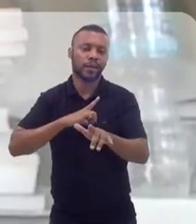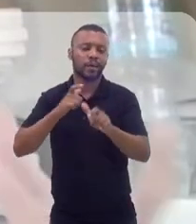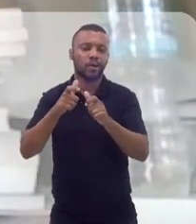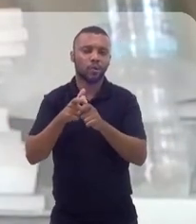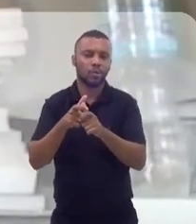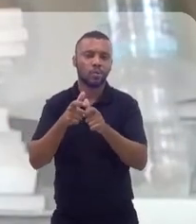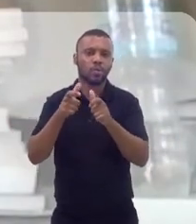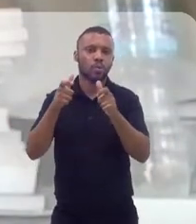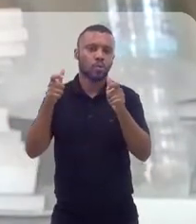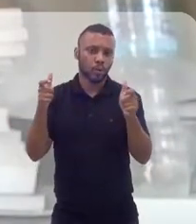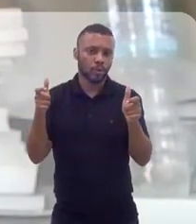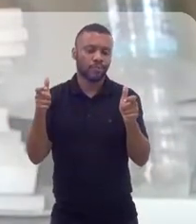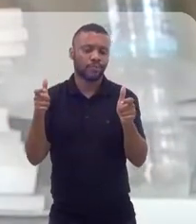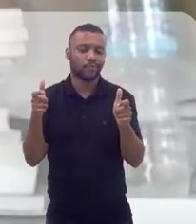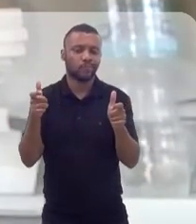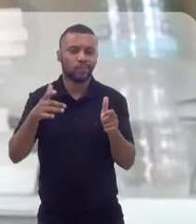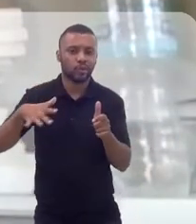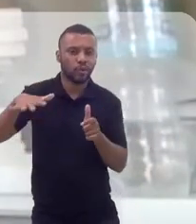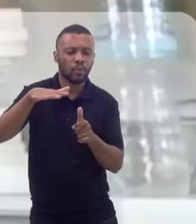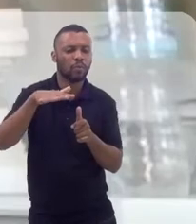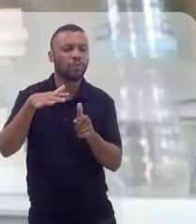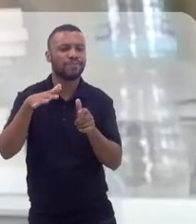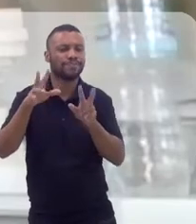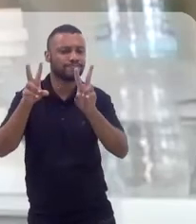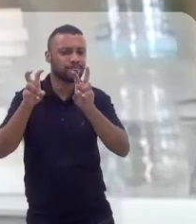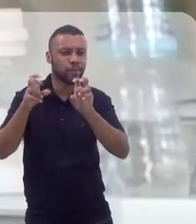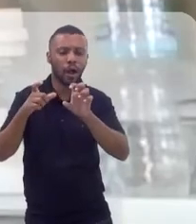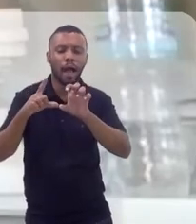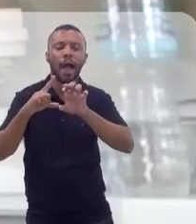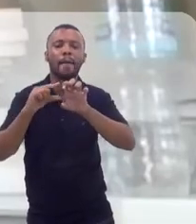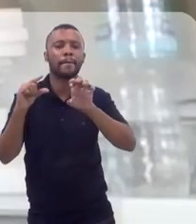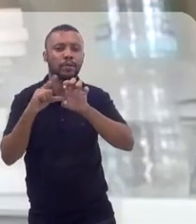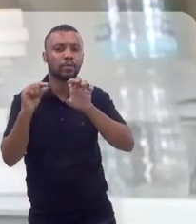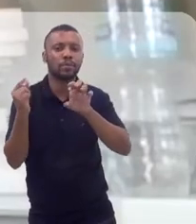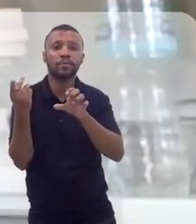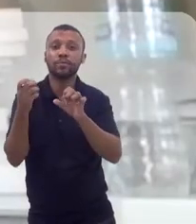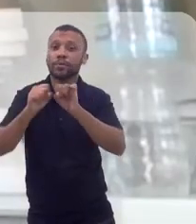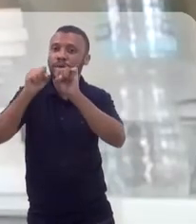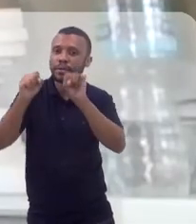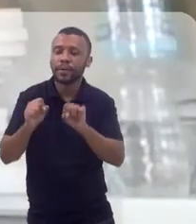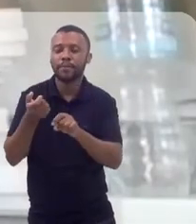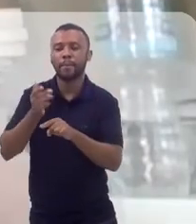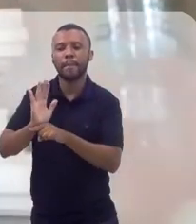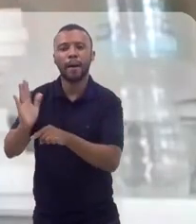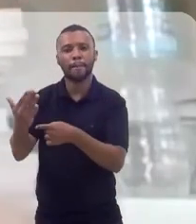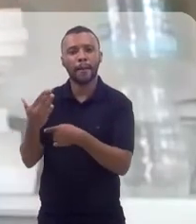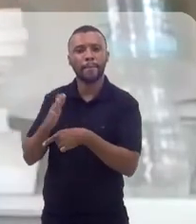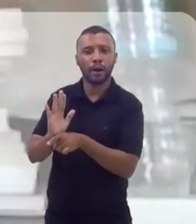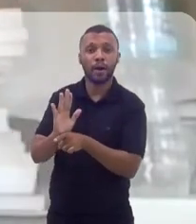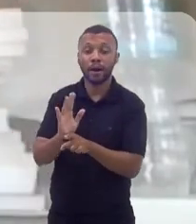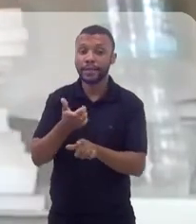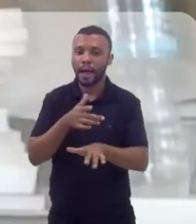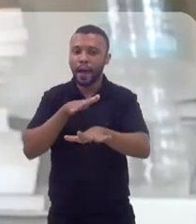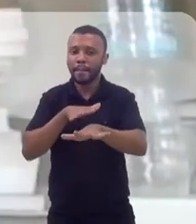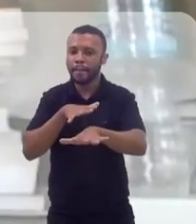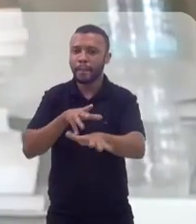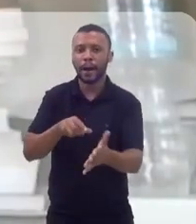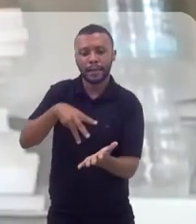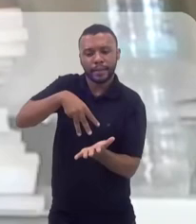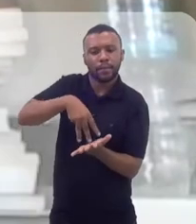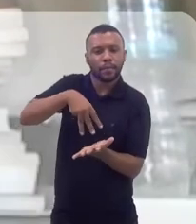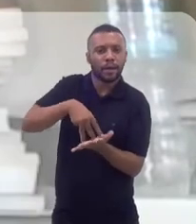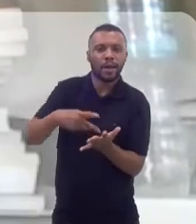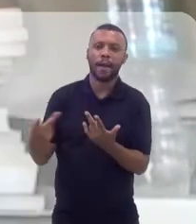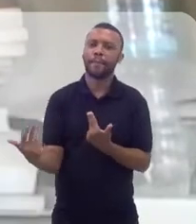o florescimento desse empreendedorismo dos sistemas colaborativos do carnaval. E na Sapucaí a mesma coisa. Acho